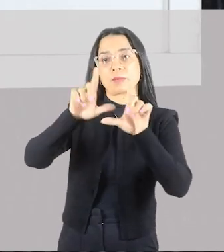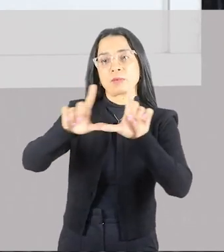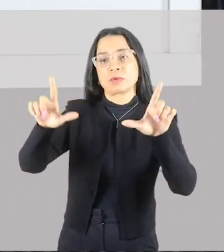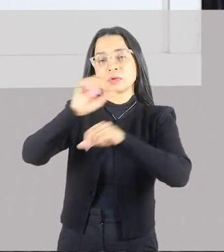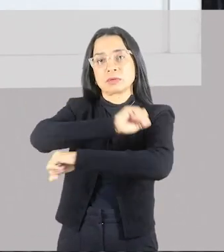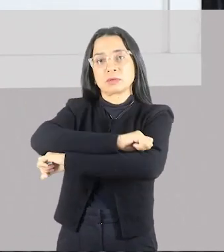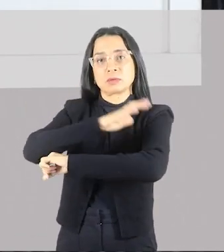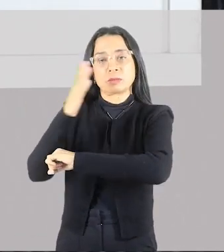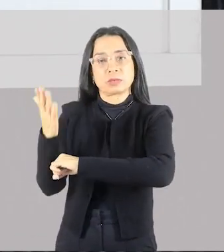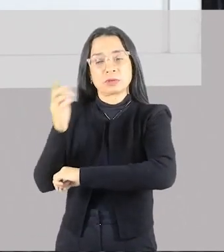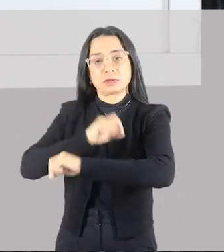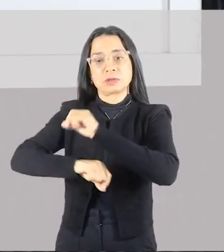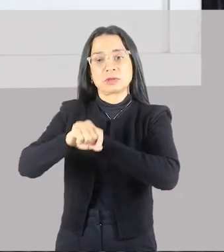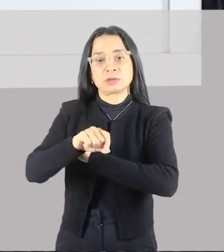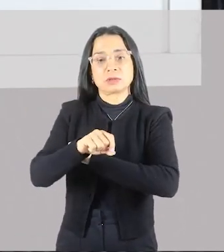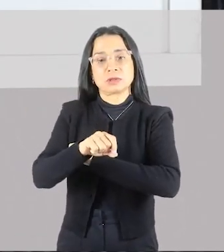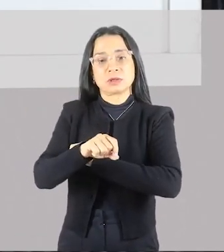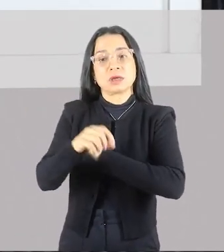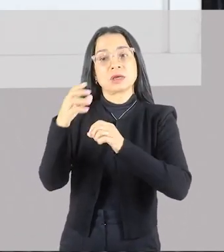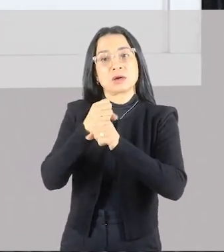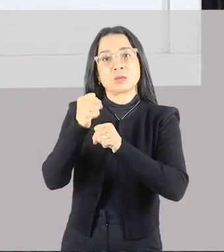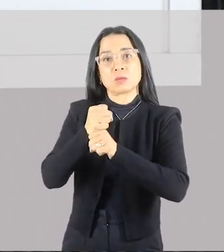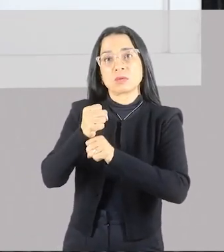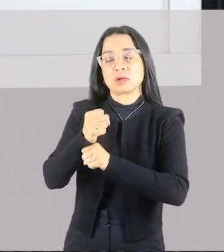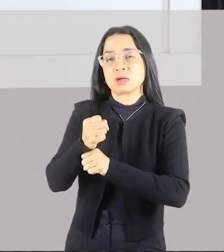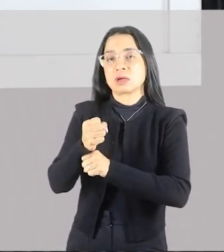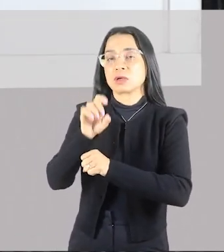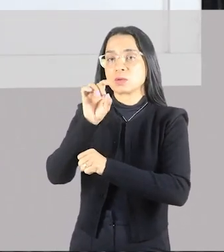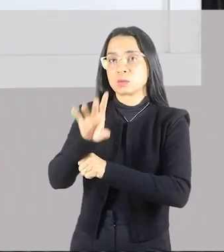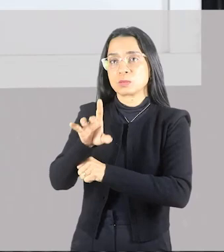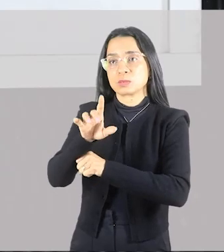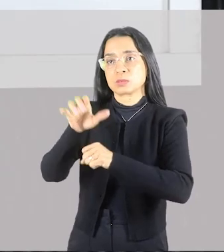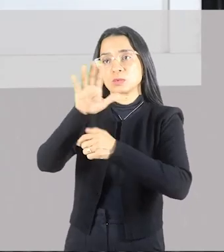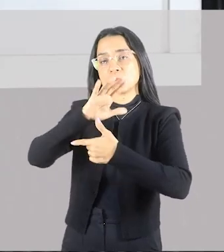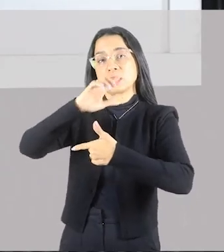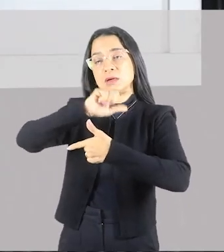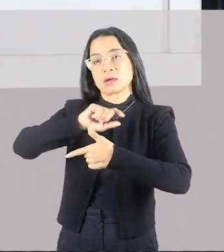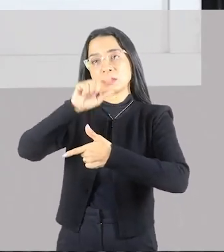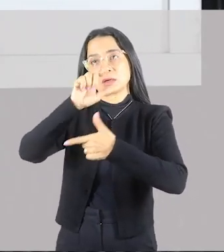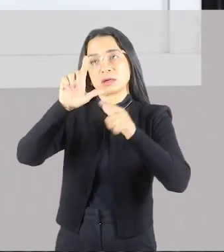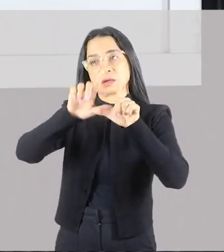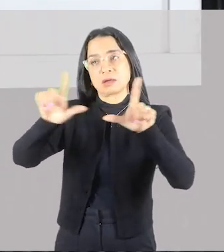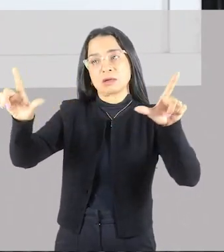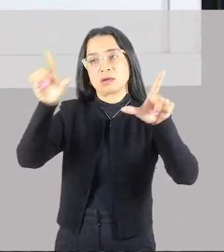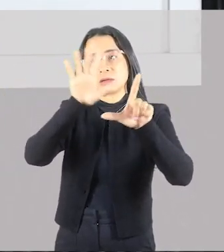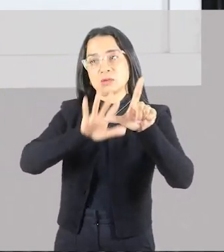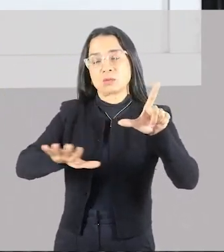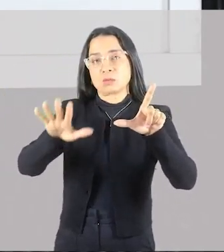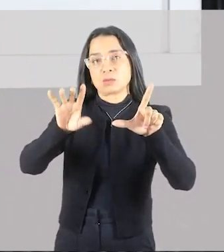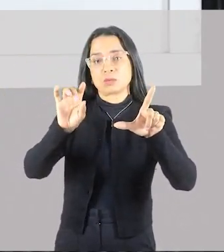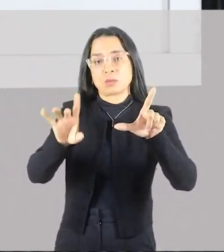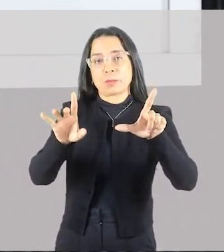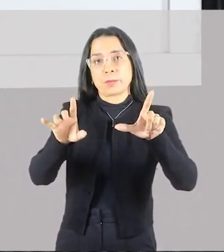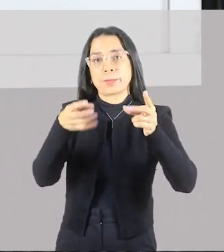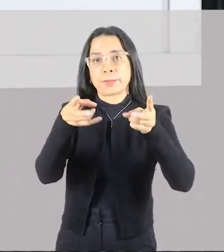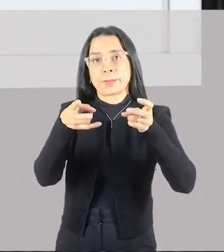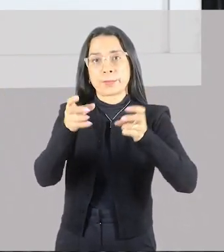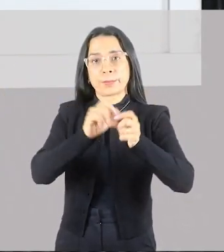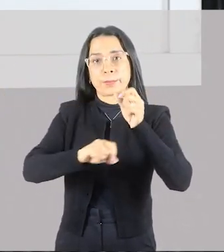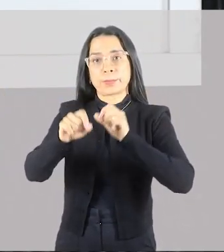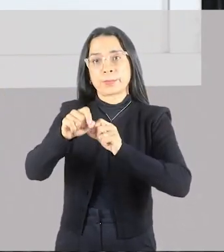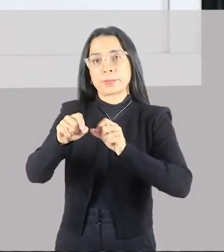área aqui, ó, que está entre a janela e a parede. O que a gente pode fazer? Ora, turma, perceba que a